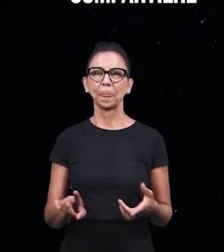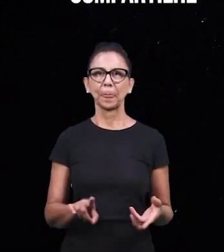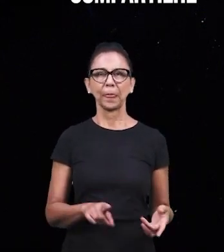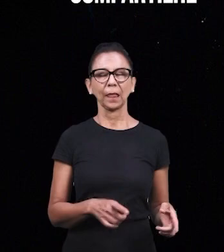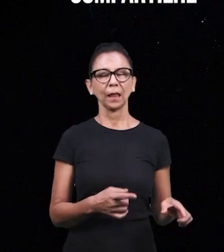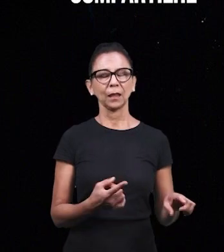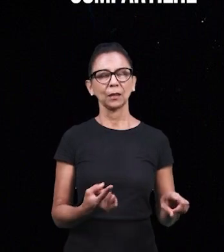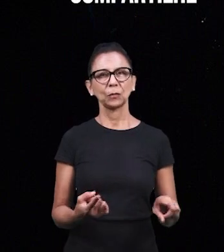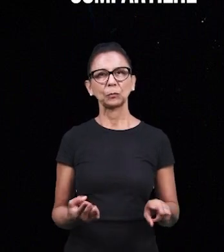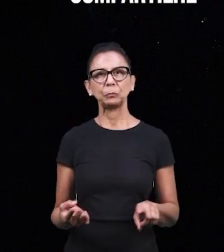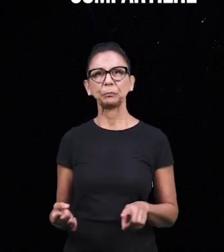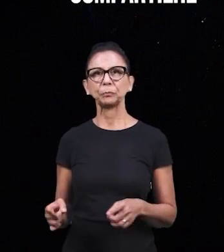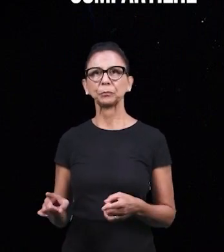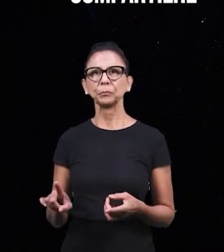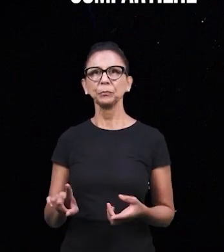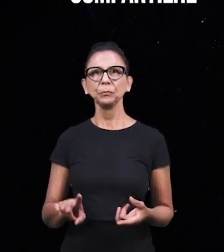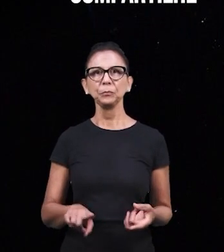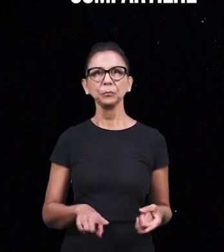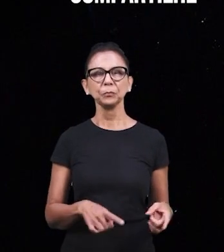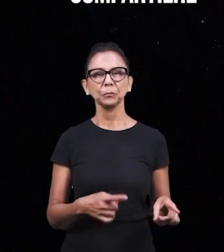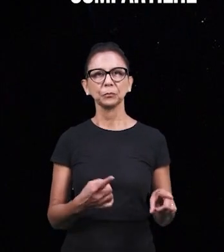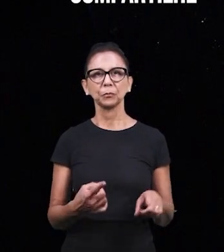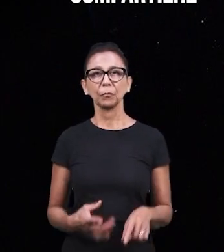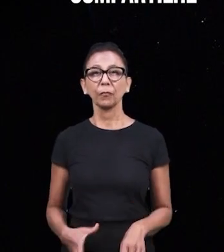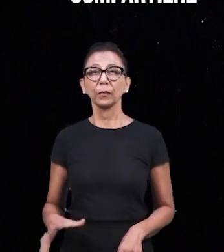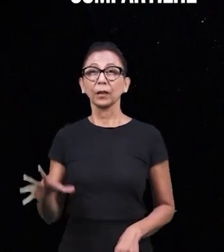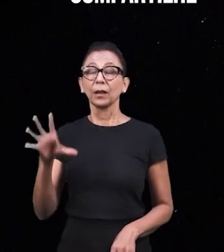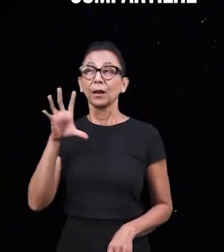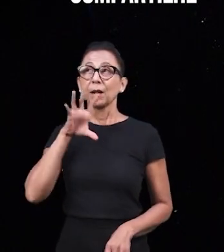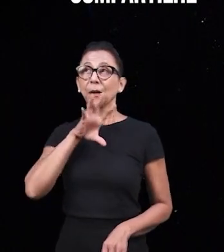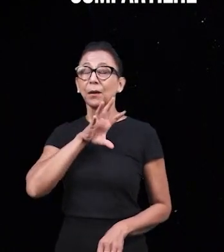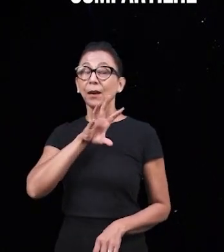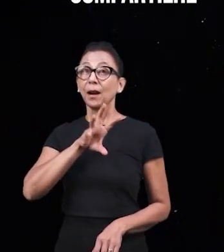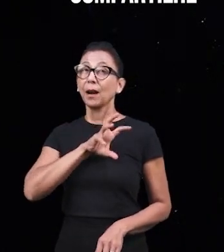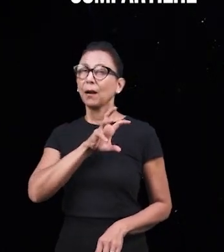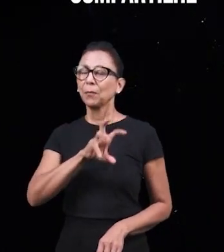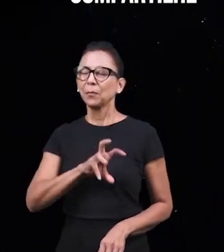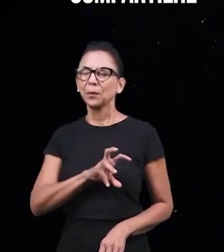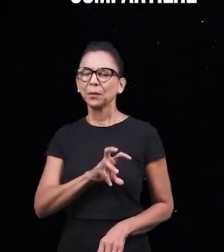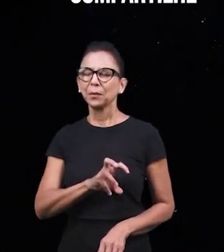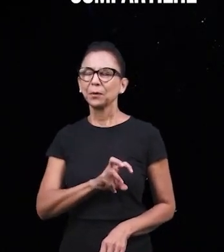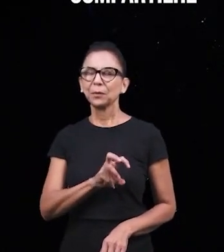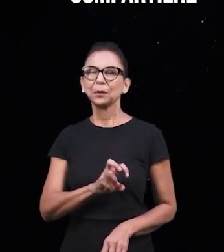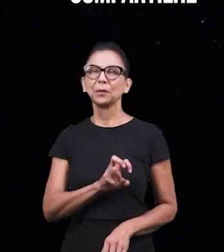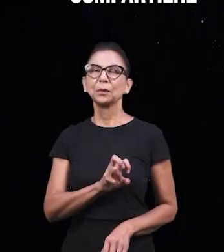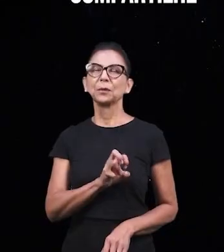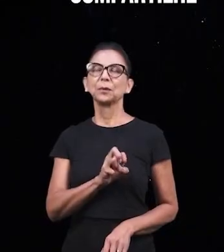grande amor, ó grande